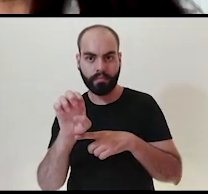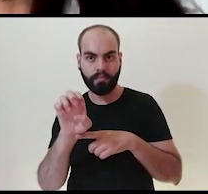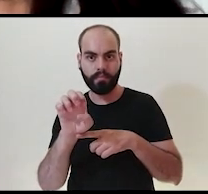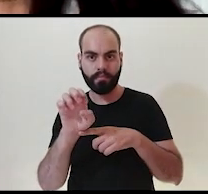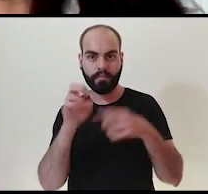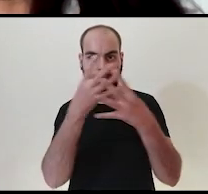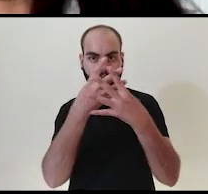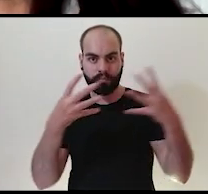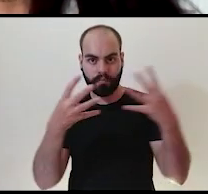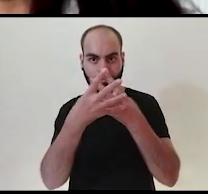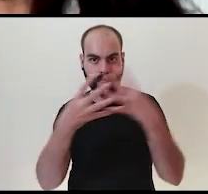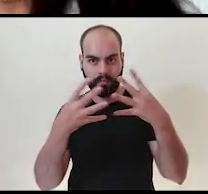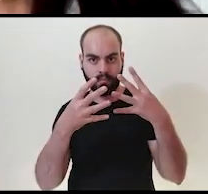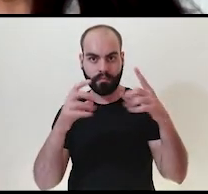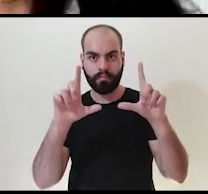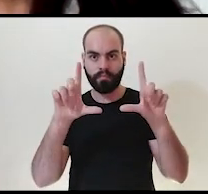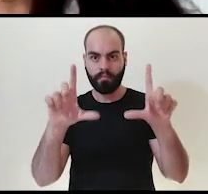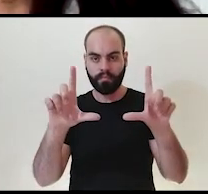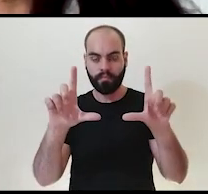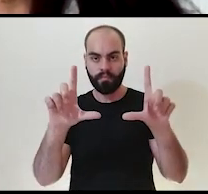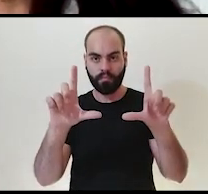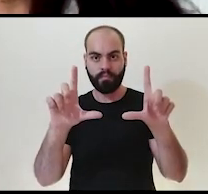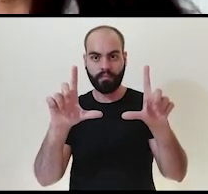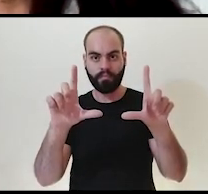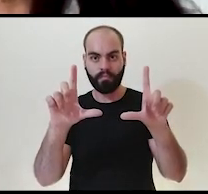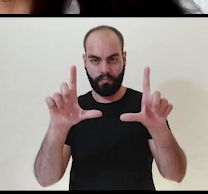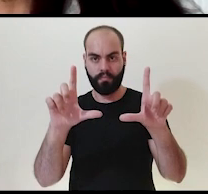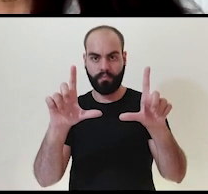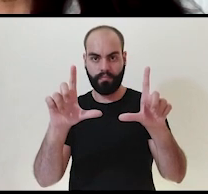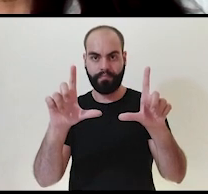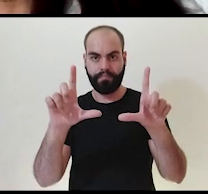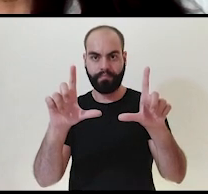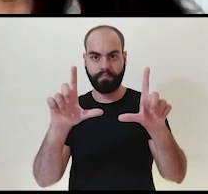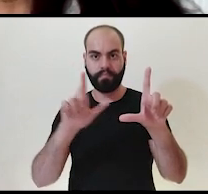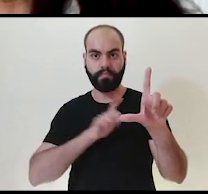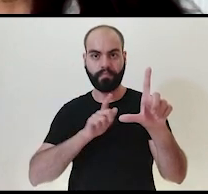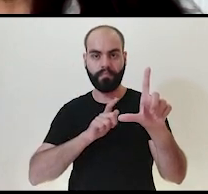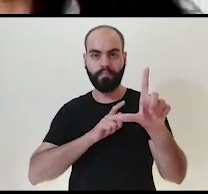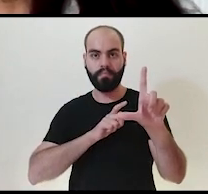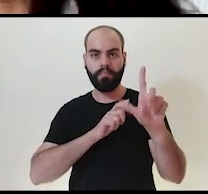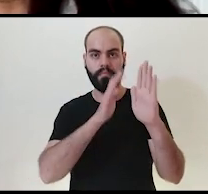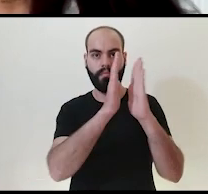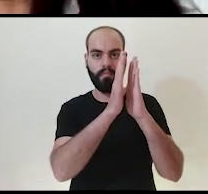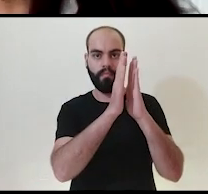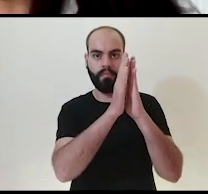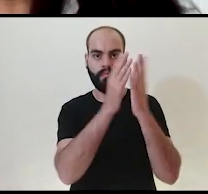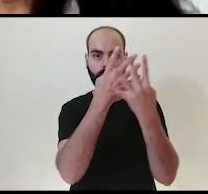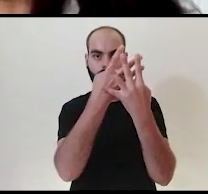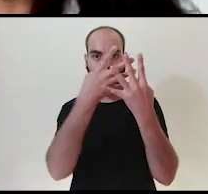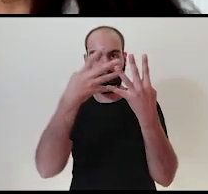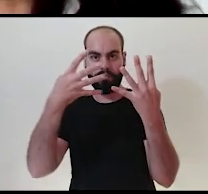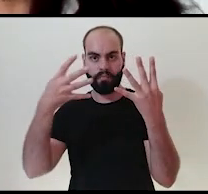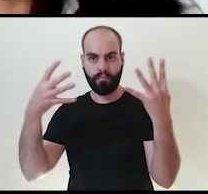aparecer essa grade na sua telinha. E aí, a tela vai ficar dividida em 9 quadrados, né? São